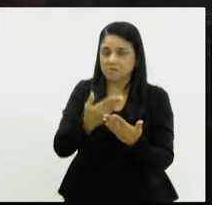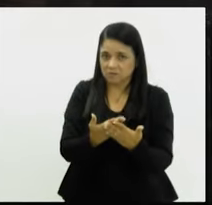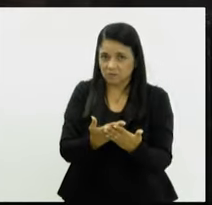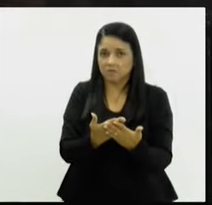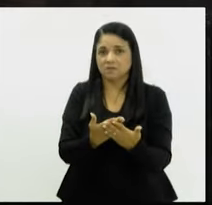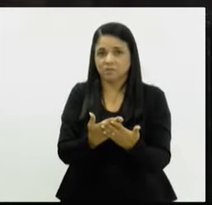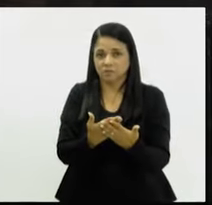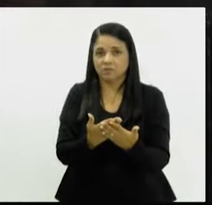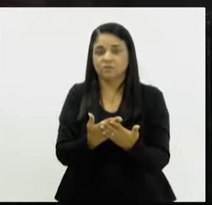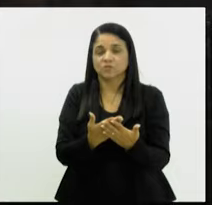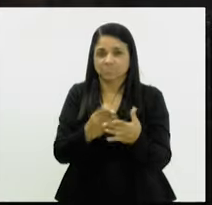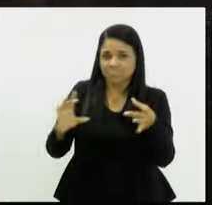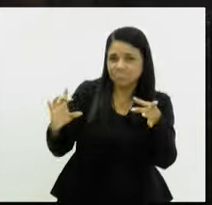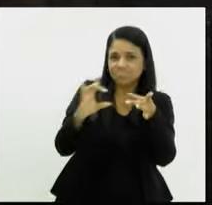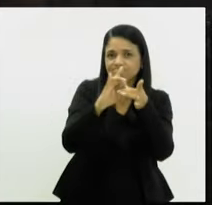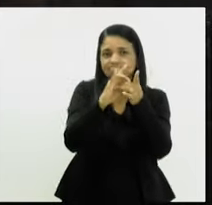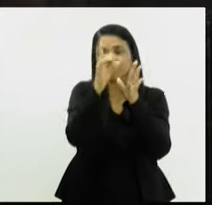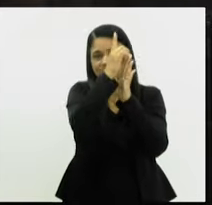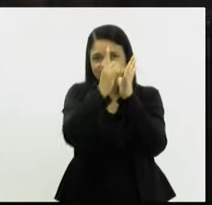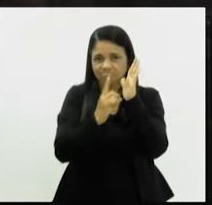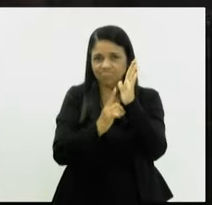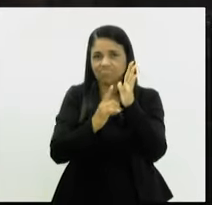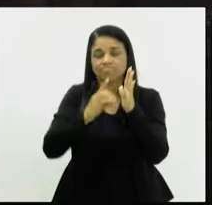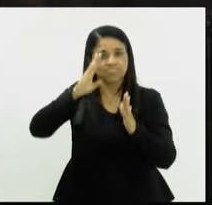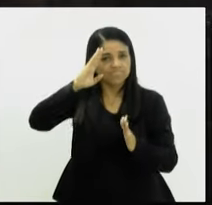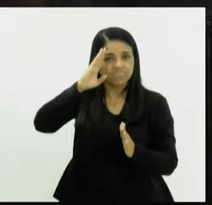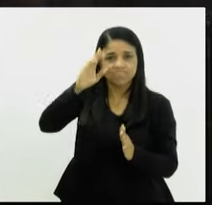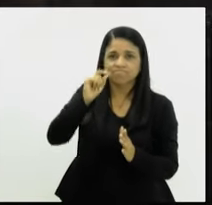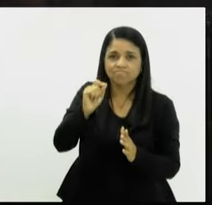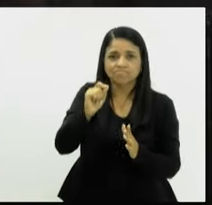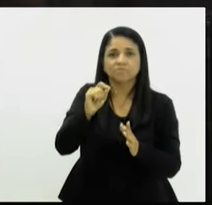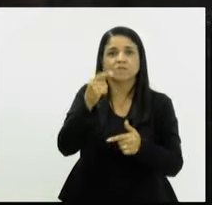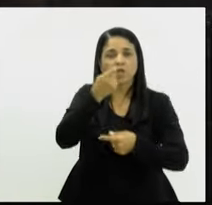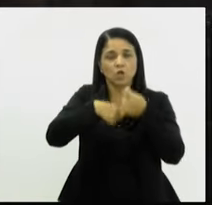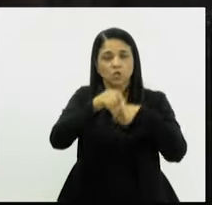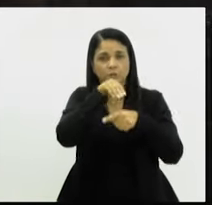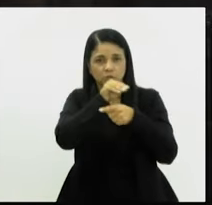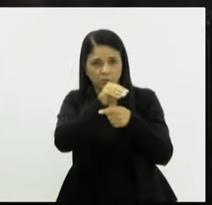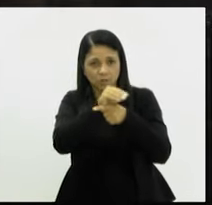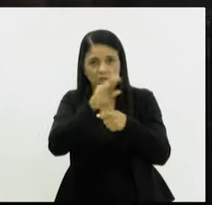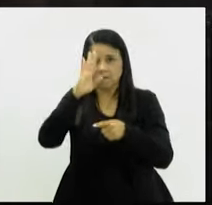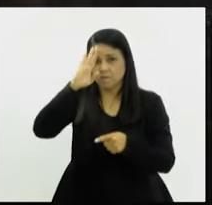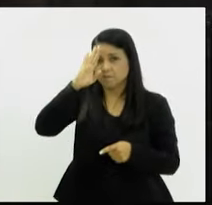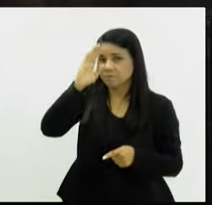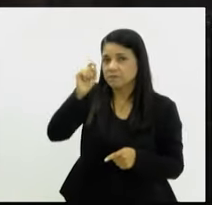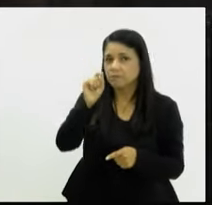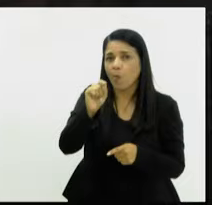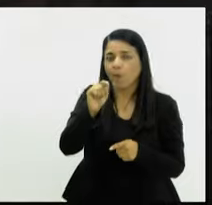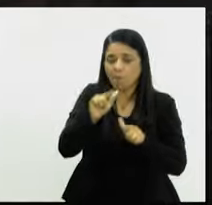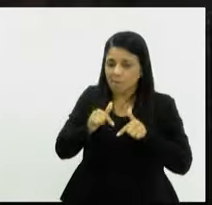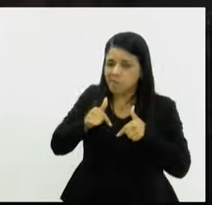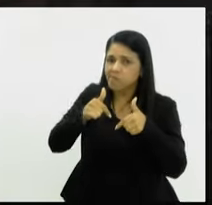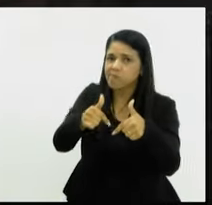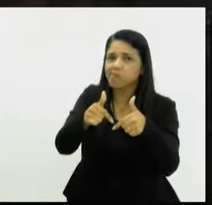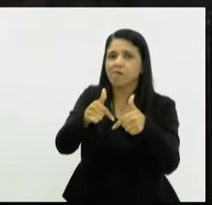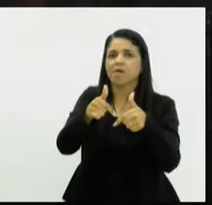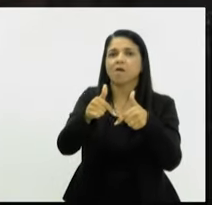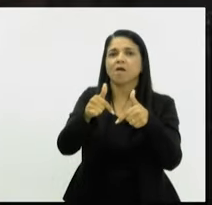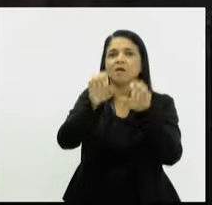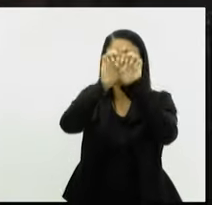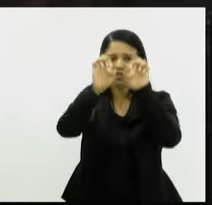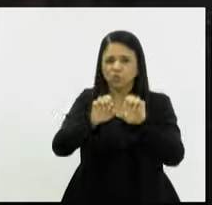que elencar essas diretrizes e princípios sobre a economia do cuidado é fundamental para enfrentarmos essa